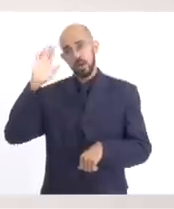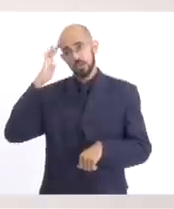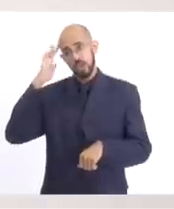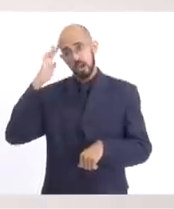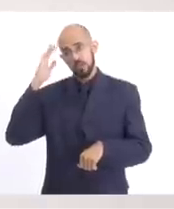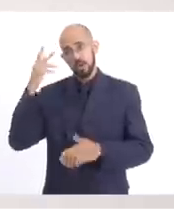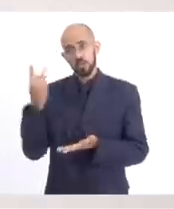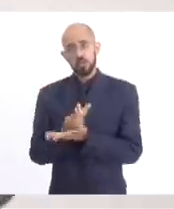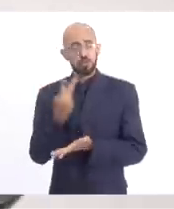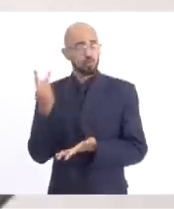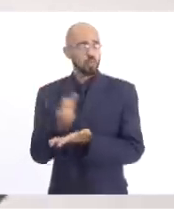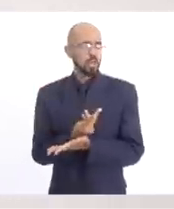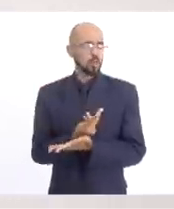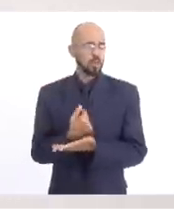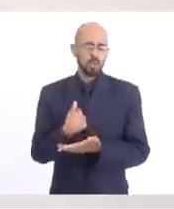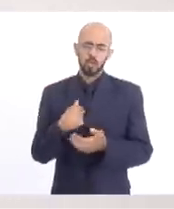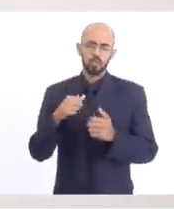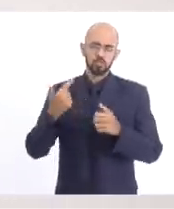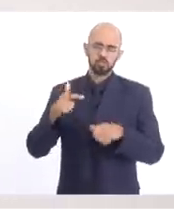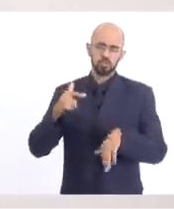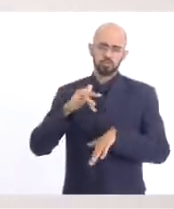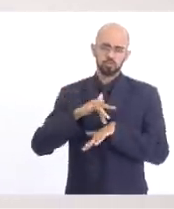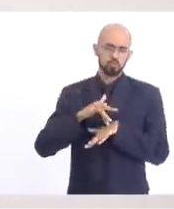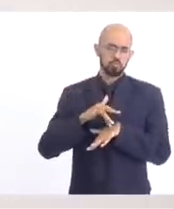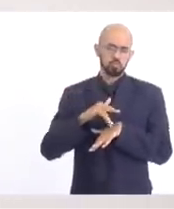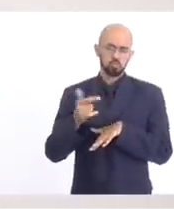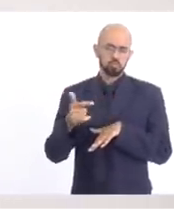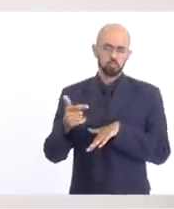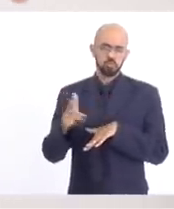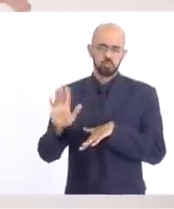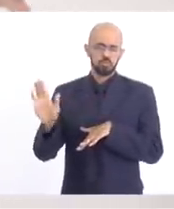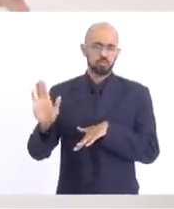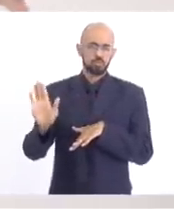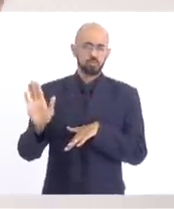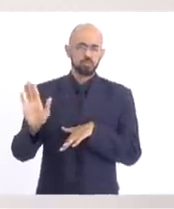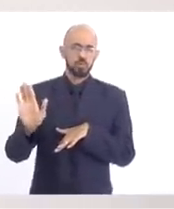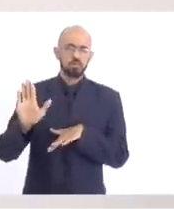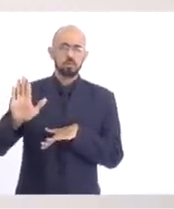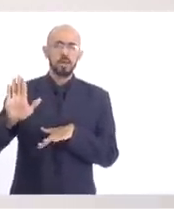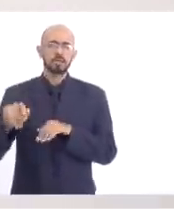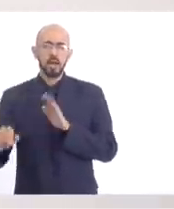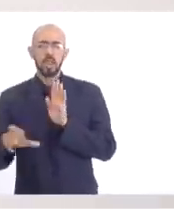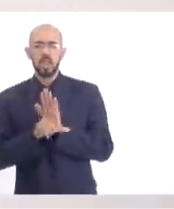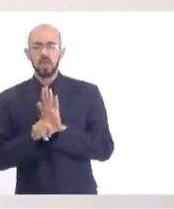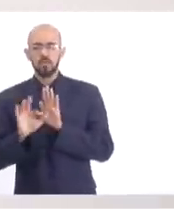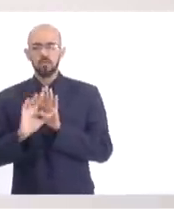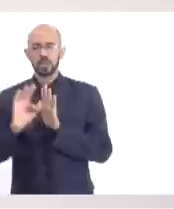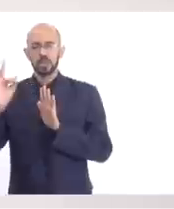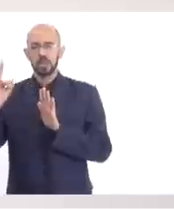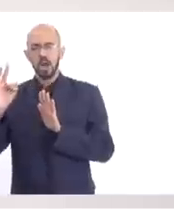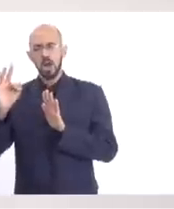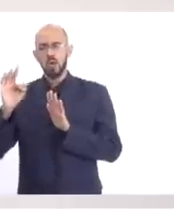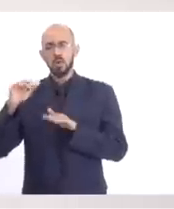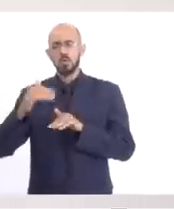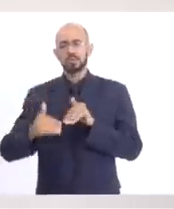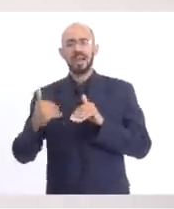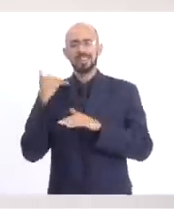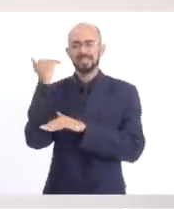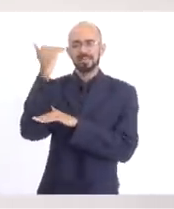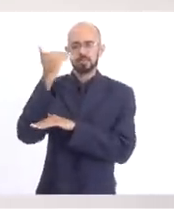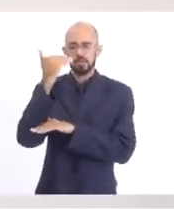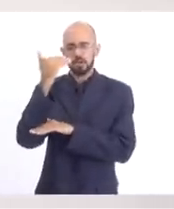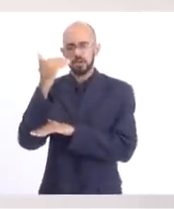essa defesa sem nenhum constrangimento. Mas a legislação federal impera sobre isso e não havia uma legislação estadual,